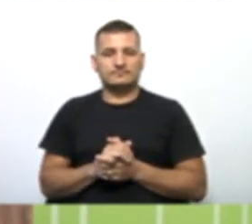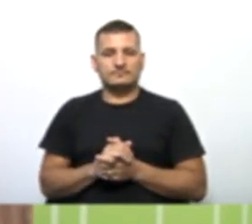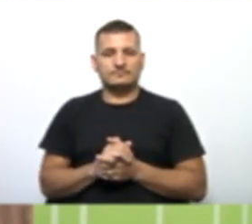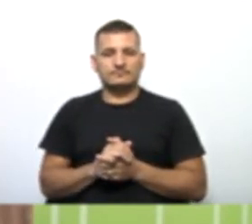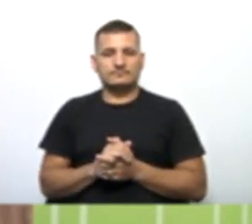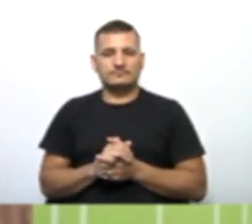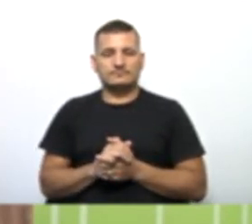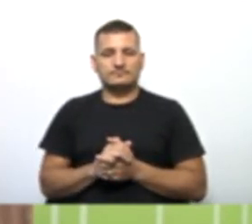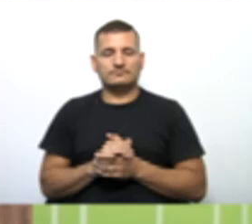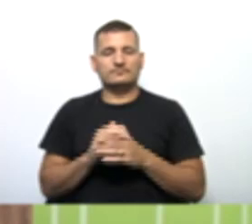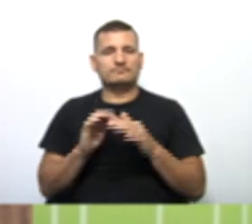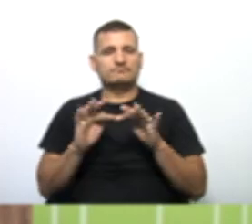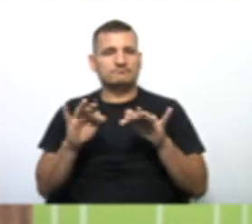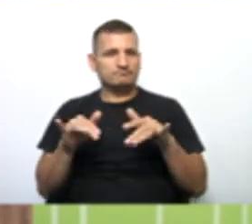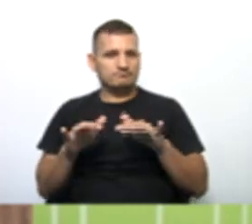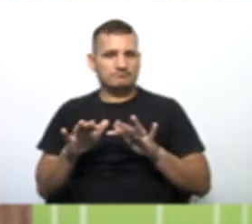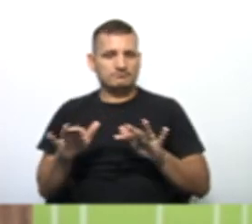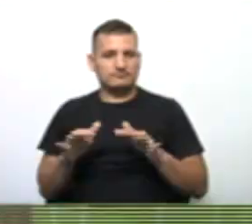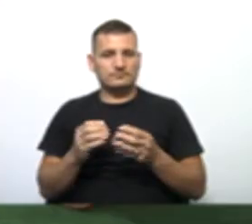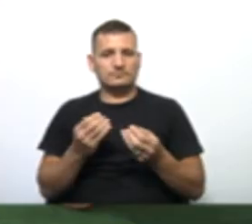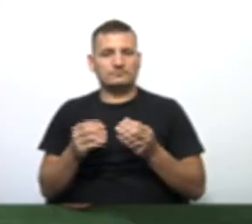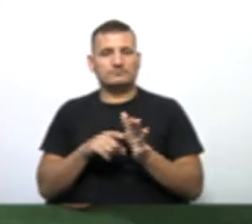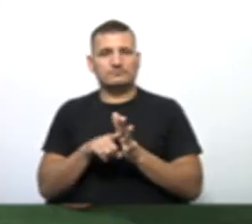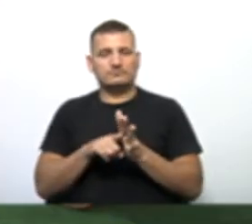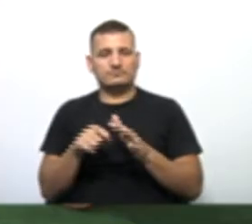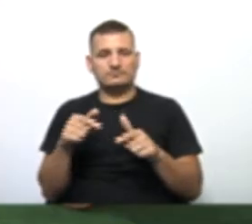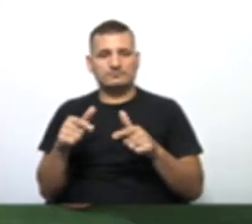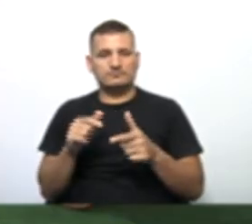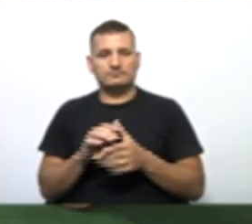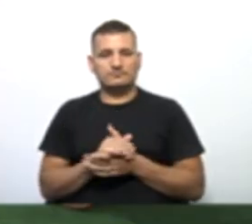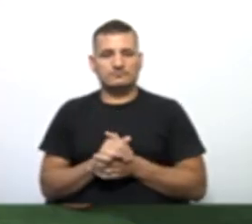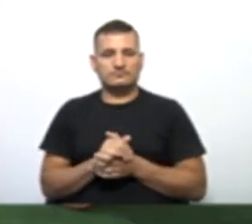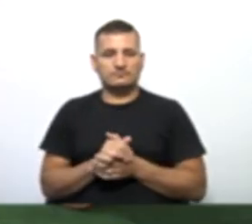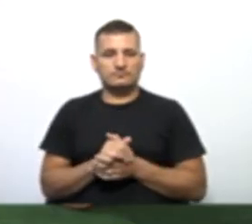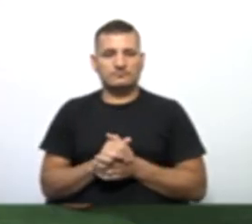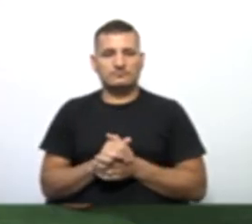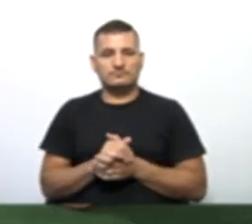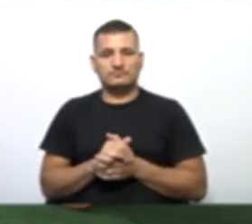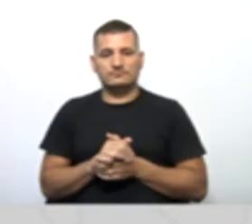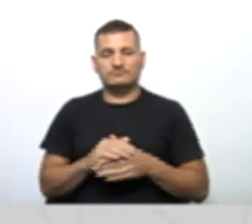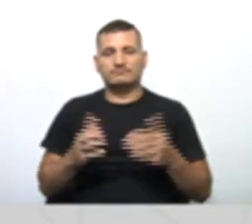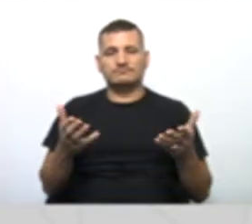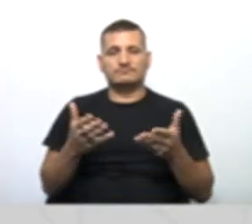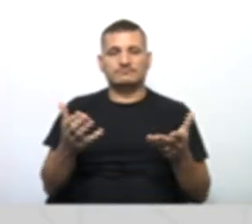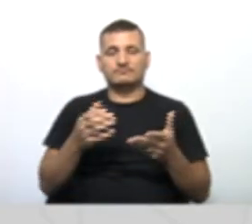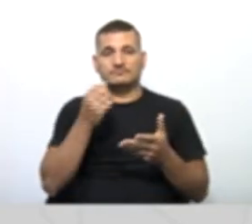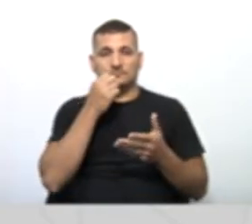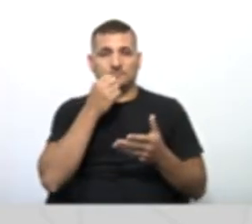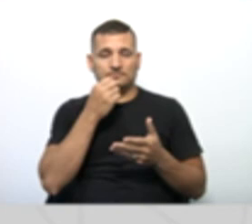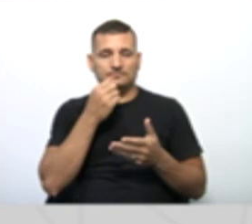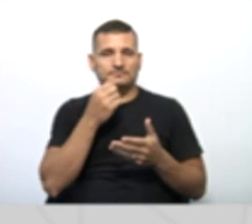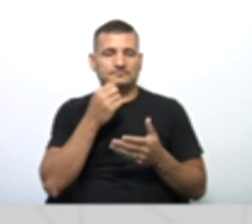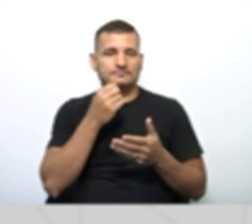contexto de auditoria que se trabalharia. E aí sim, os bons estudos, que é o último slide, gente, a